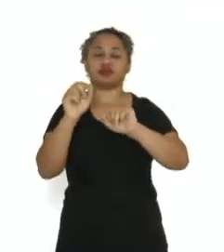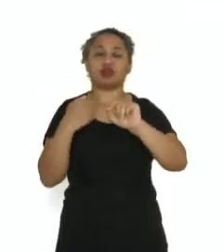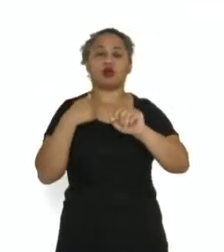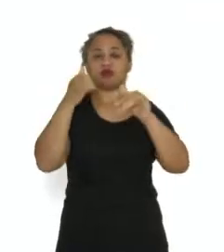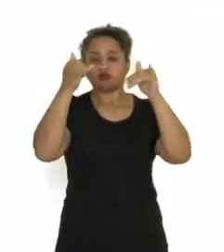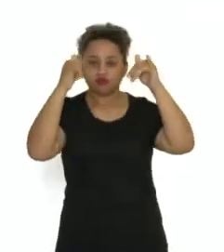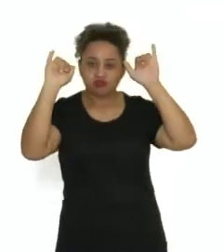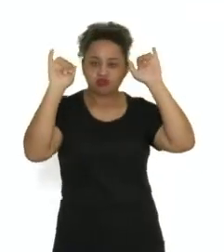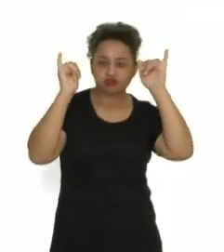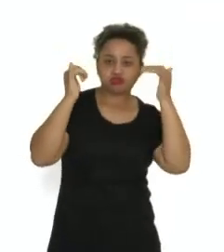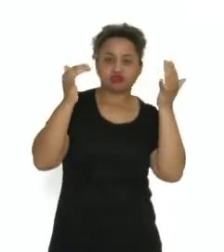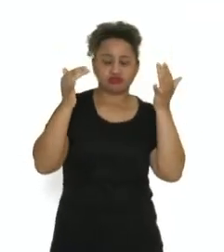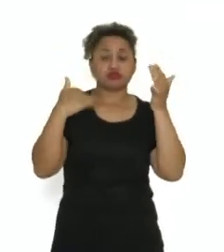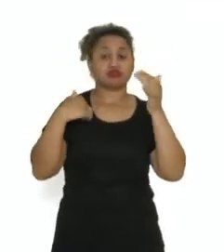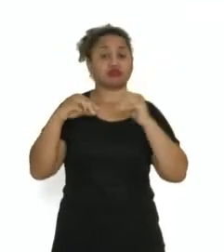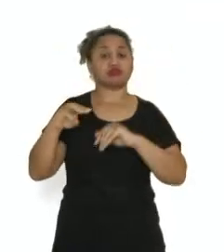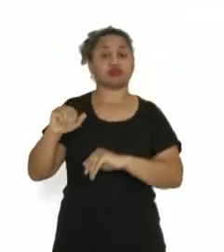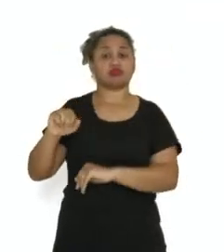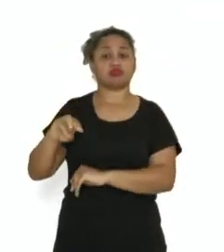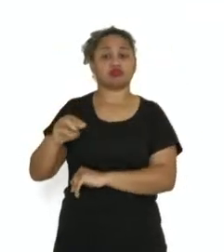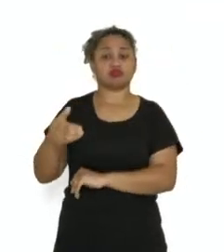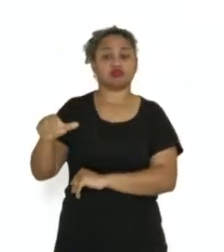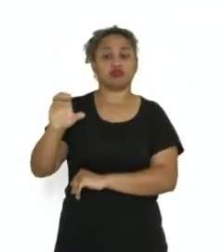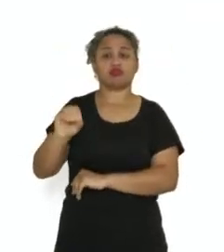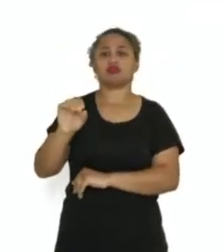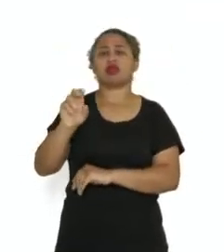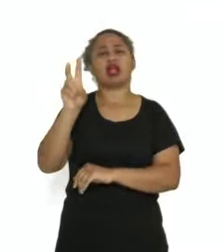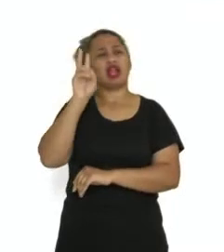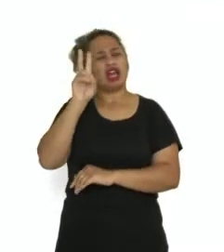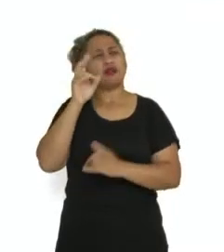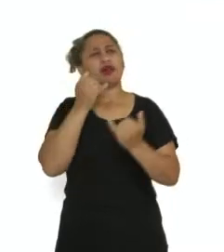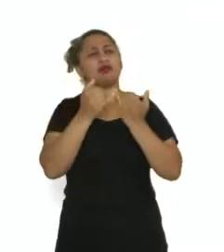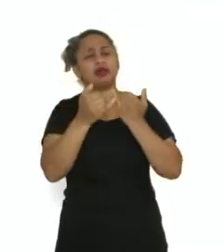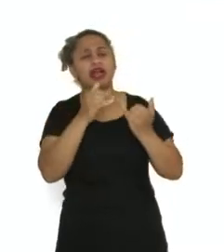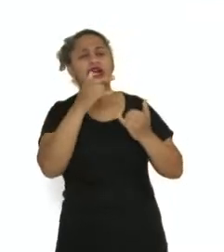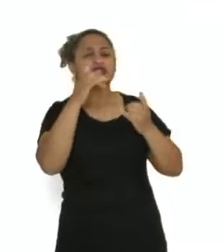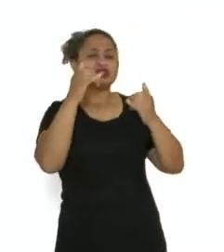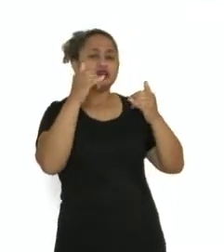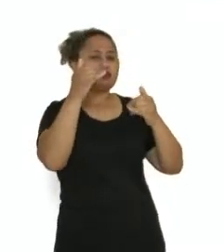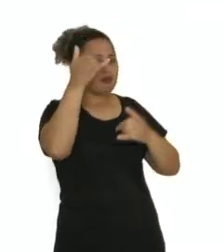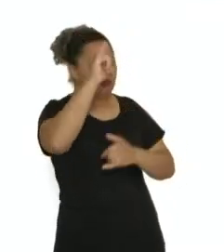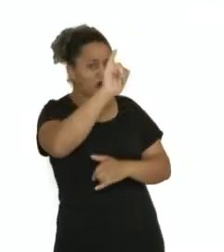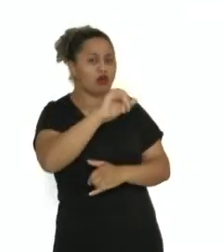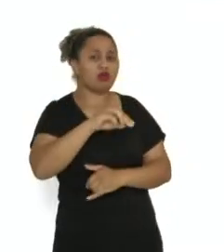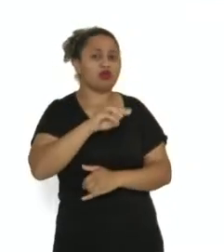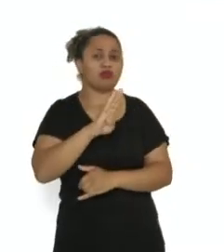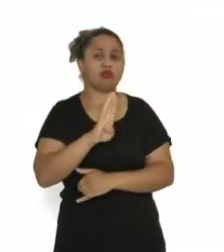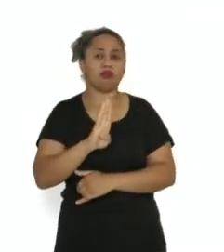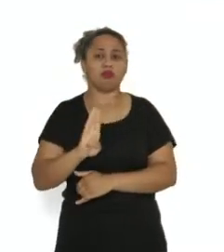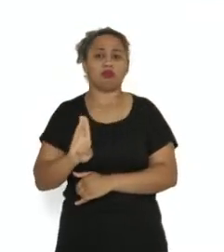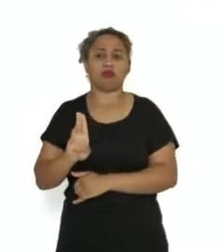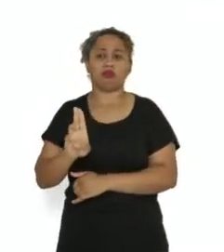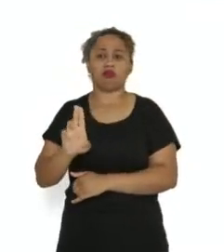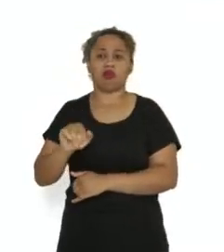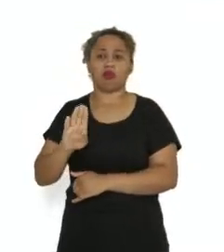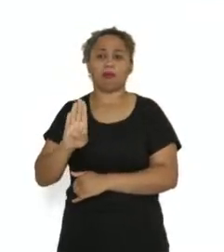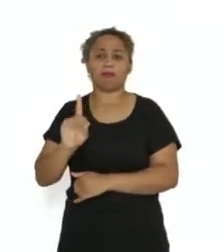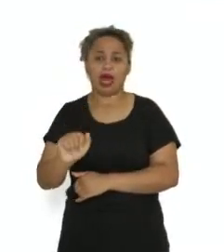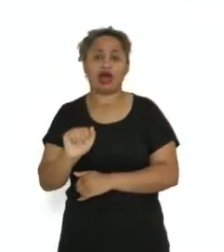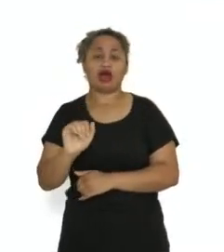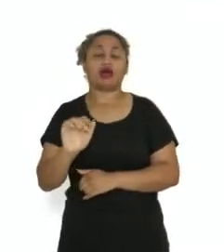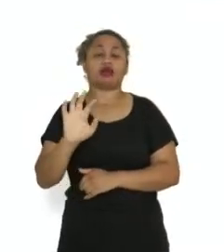boi de mamão, em alguns momentos lembra bastante o boi bumbá, que acontece lá na região norte do Brasil,